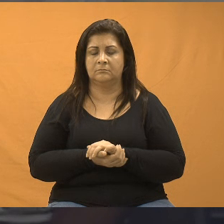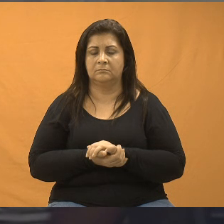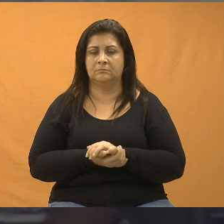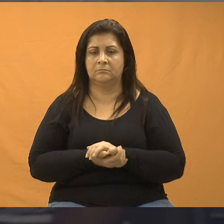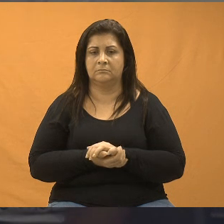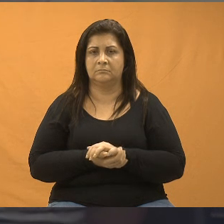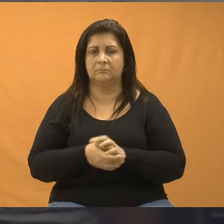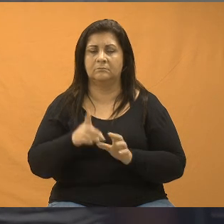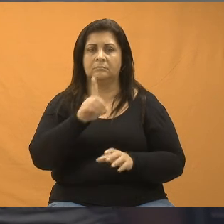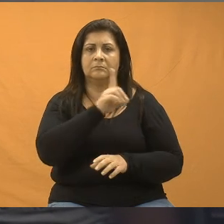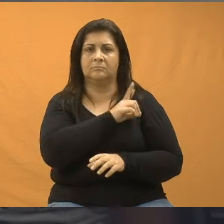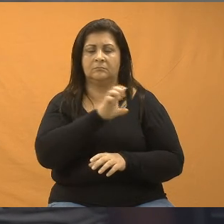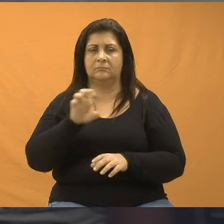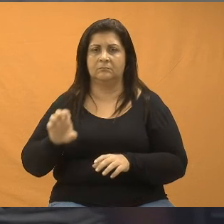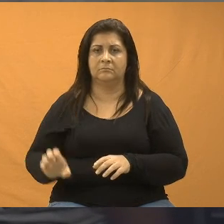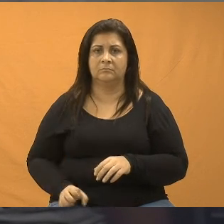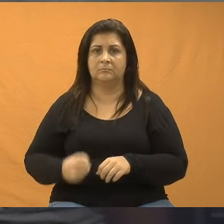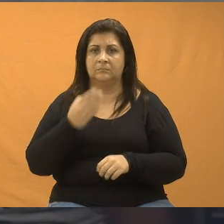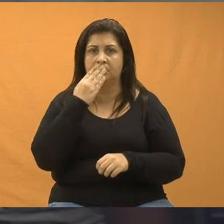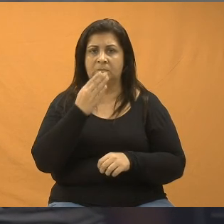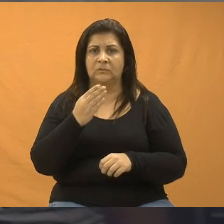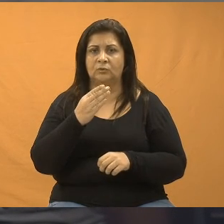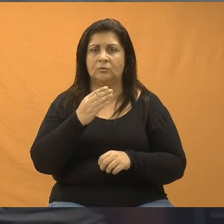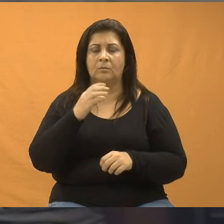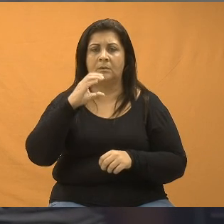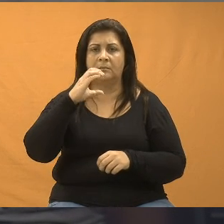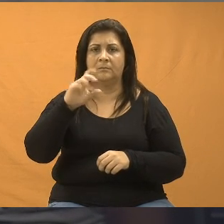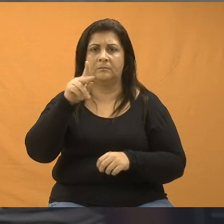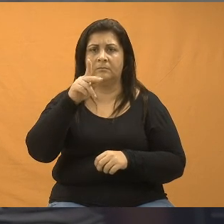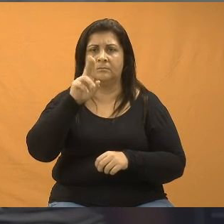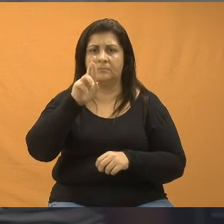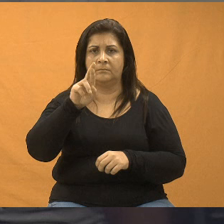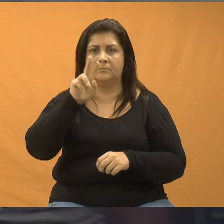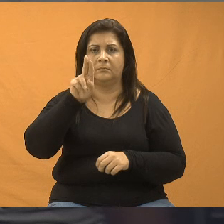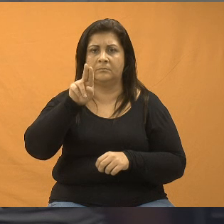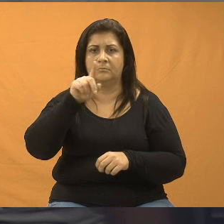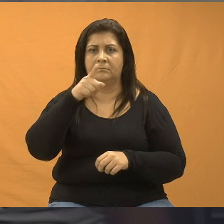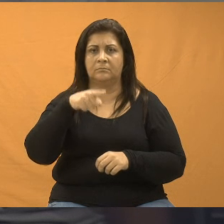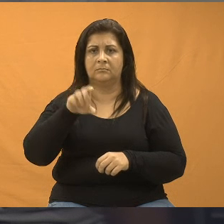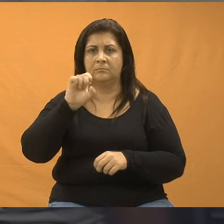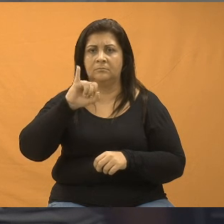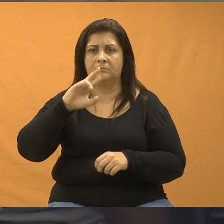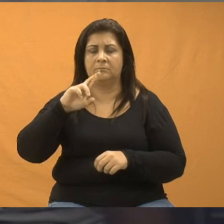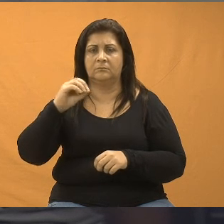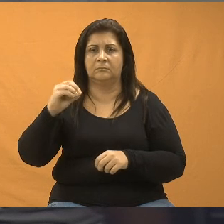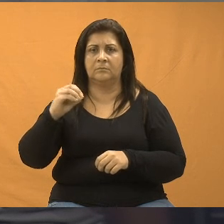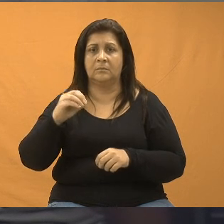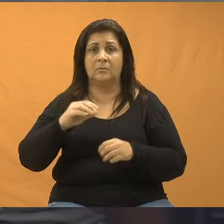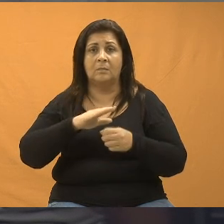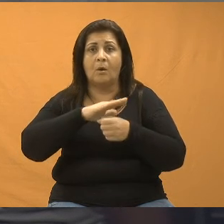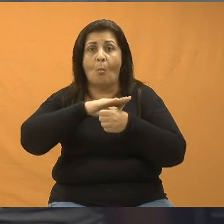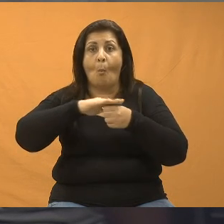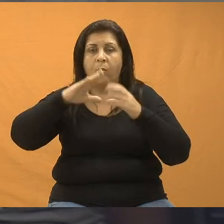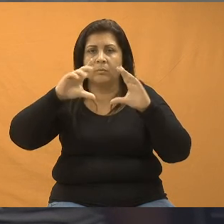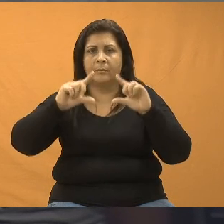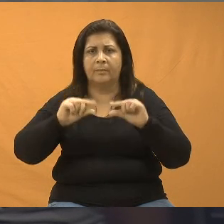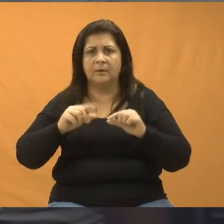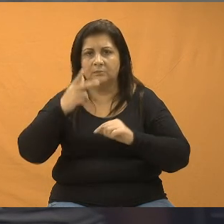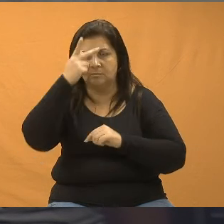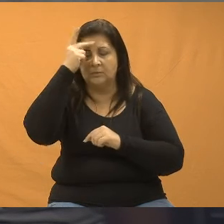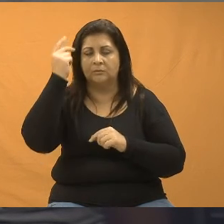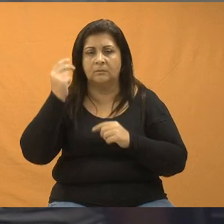ela fez o pedido para Cruzeiro, é justamente para desafogar a região. Então, eu peço que o senhor seja